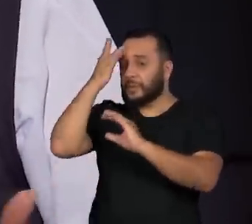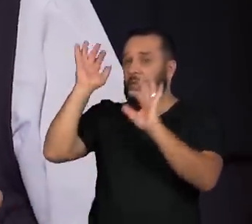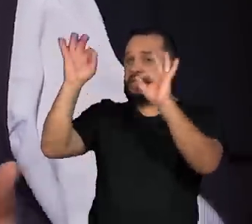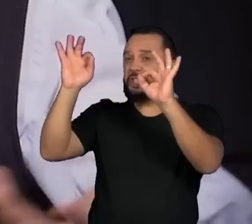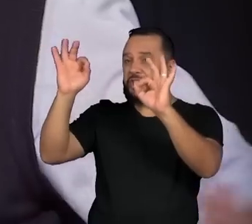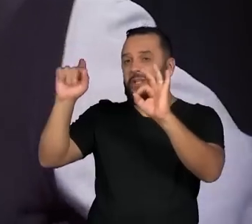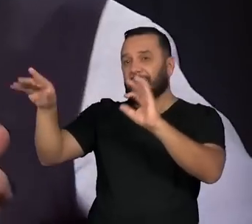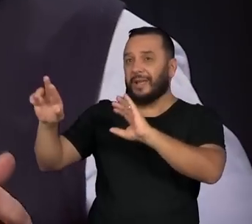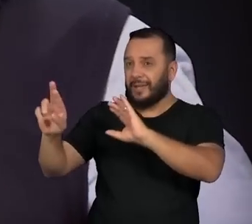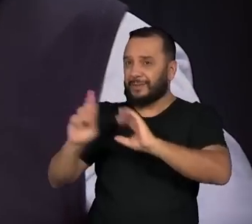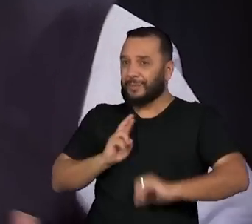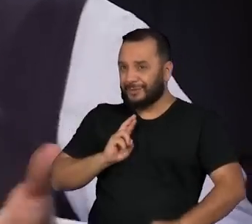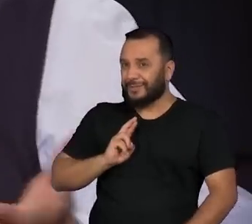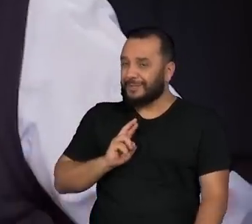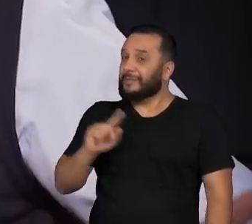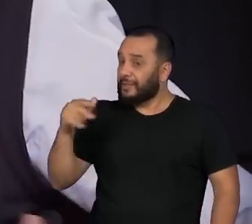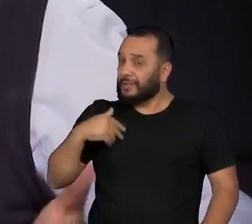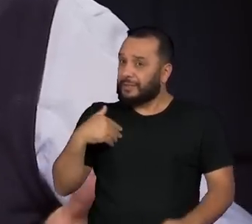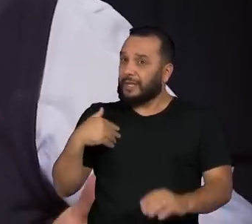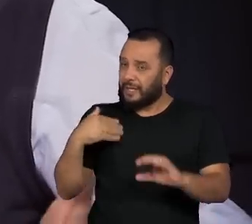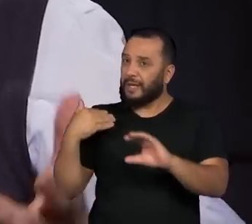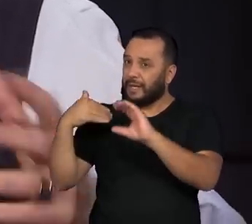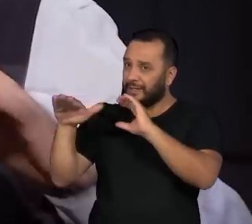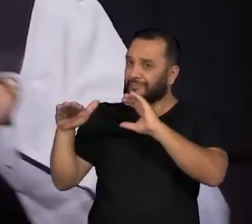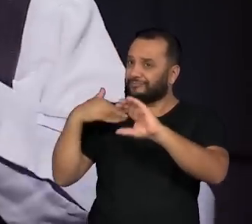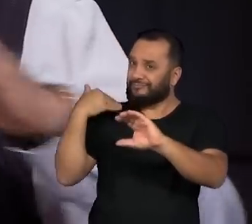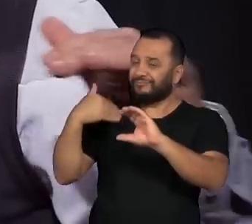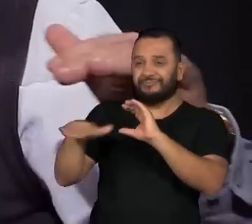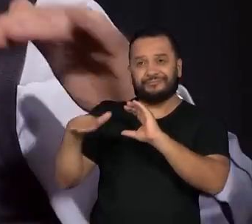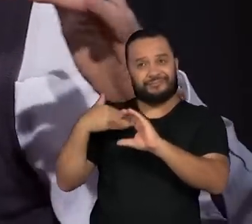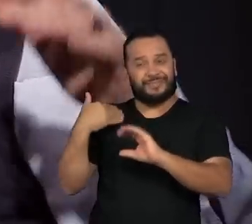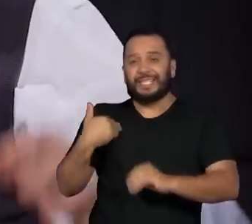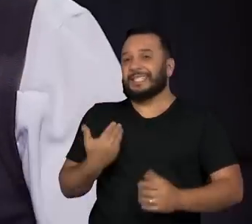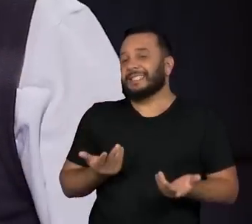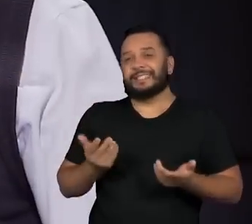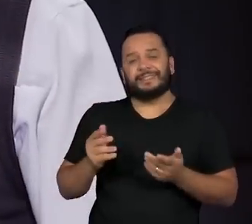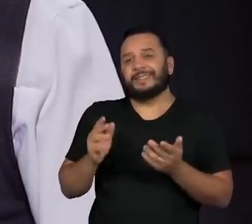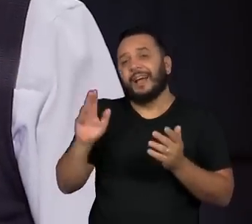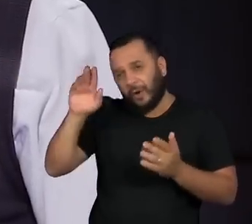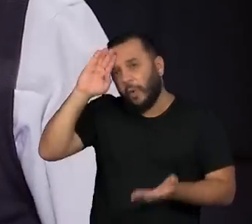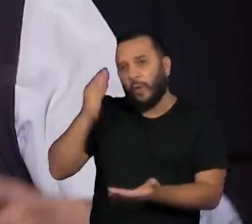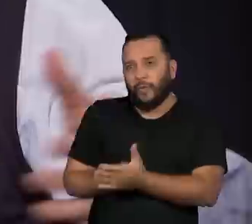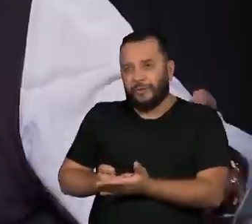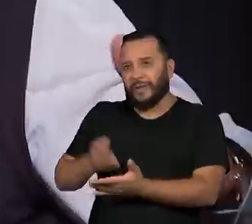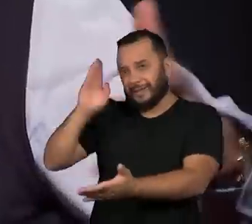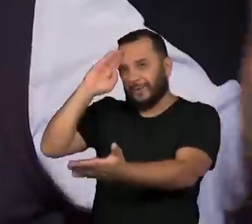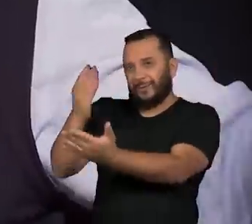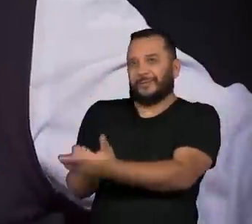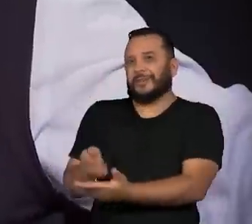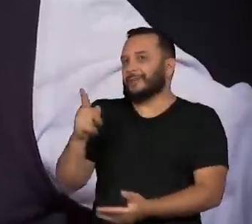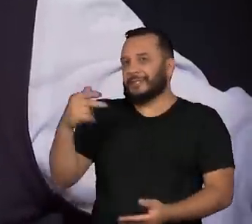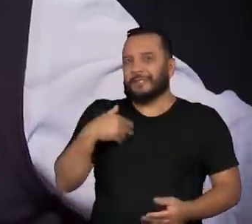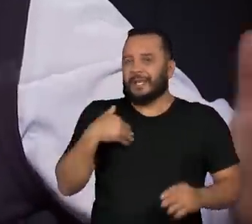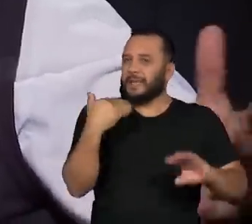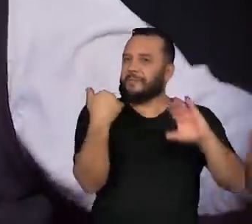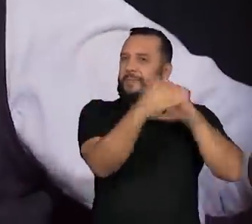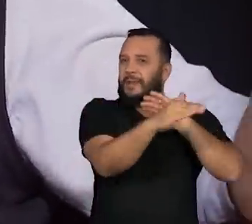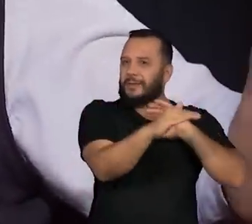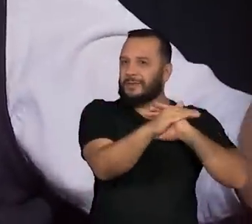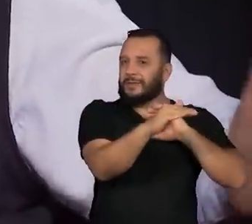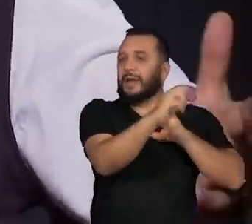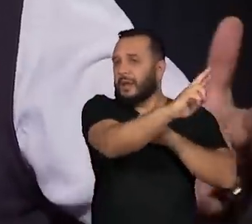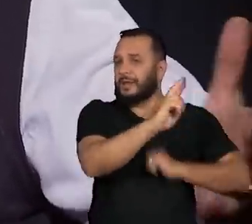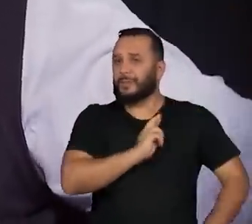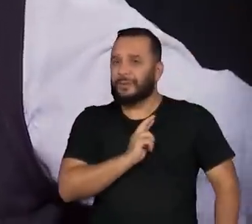se você mandava e-mail é porque você também tinha condição de tratar do assunto então era um negócio de extrema confiabilidade você mandava e-mail porque você queria e o